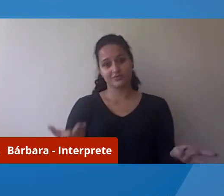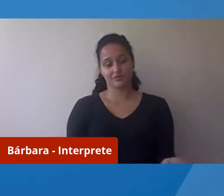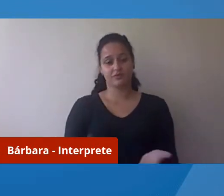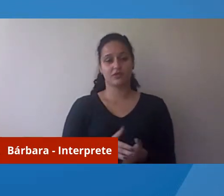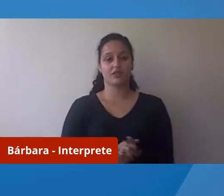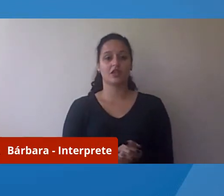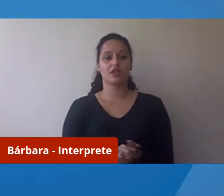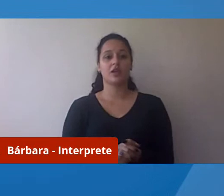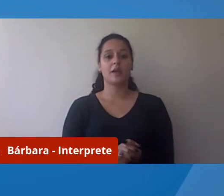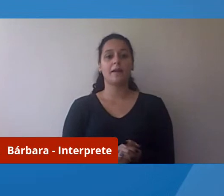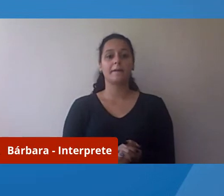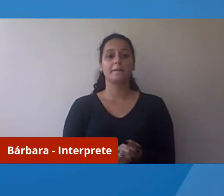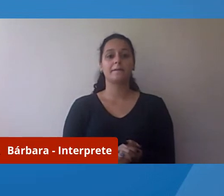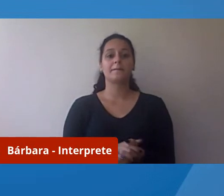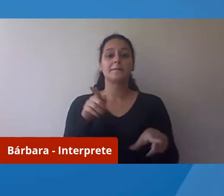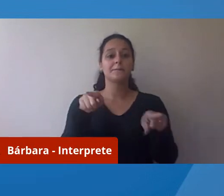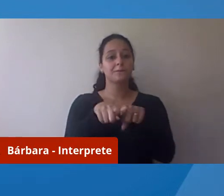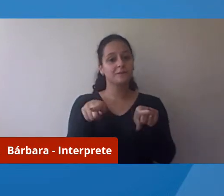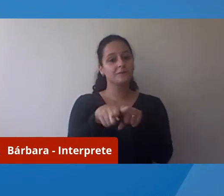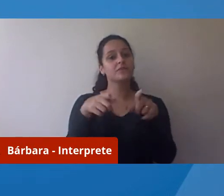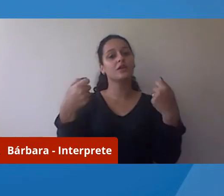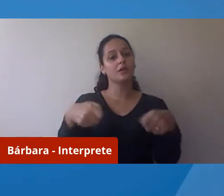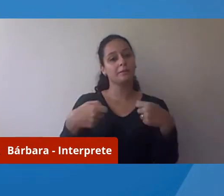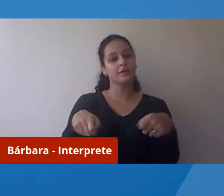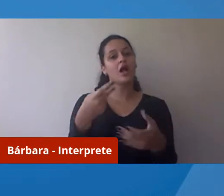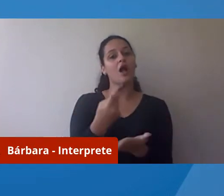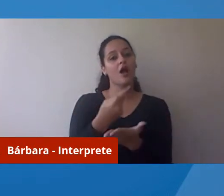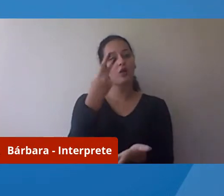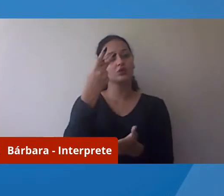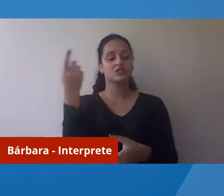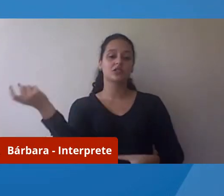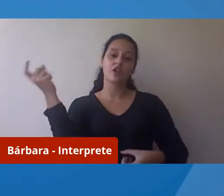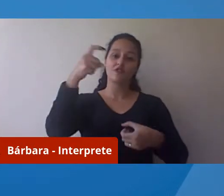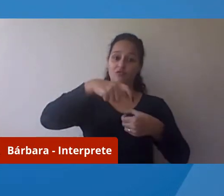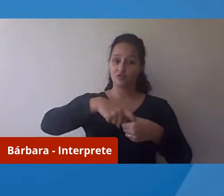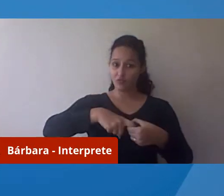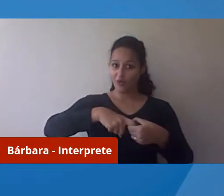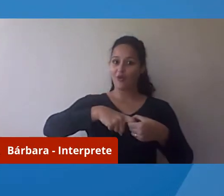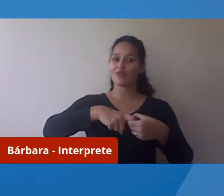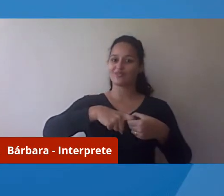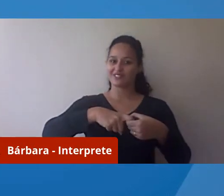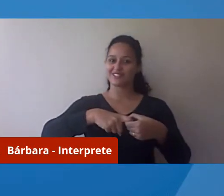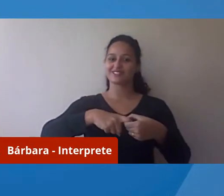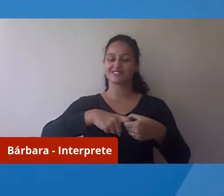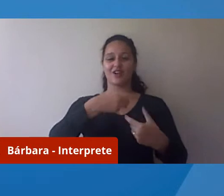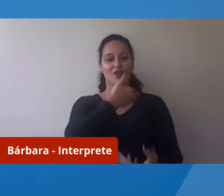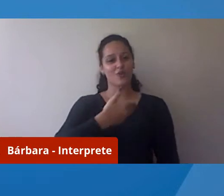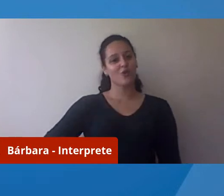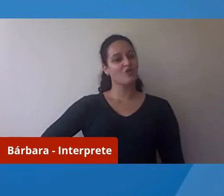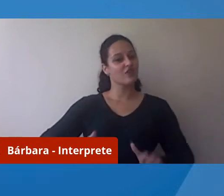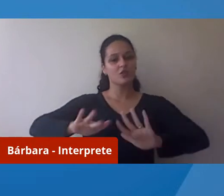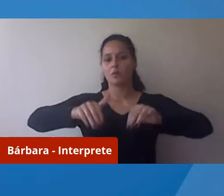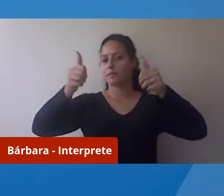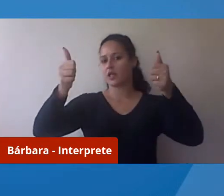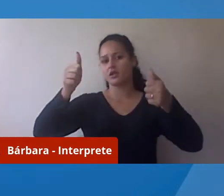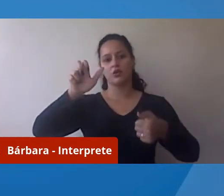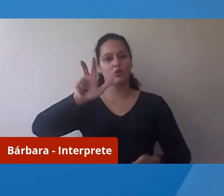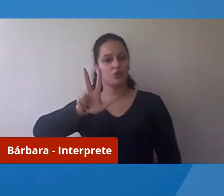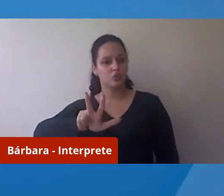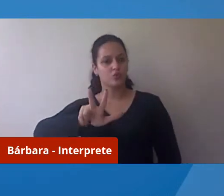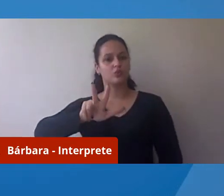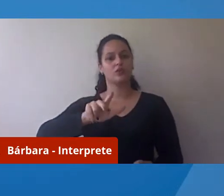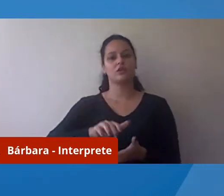acontecer no Equador em fevereiro, voltam aqueles governos, que foram os melhores governos que a gente já teve, do Lula, do